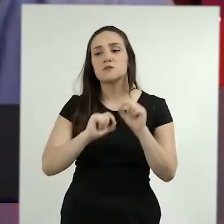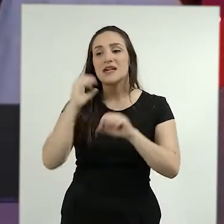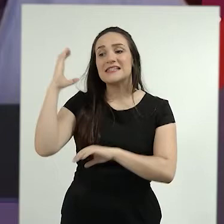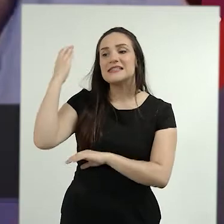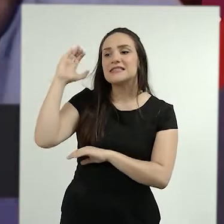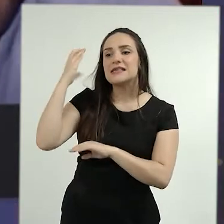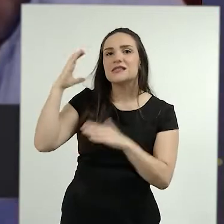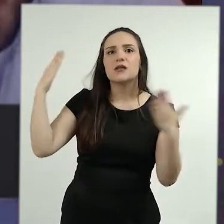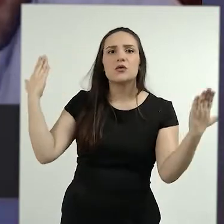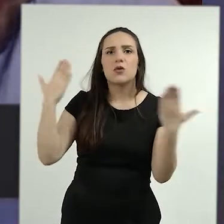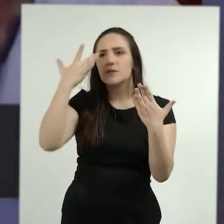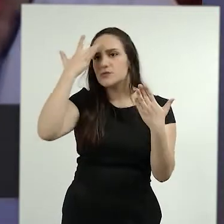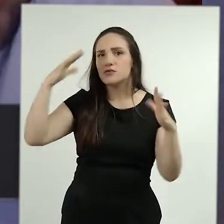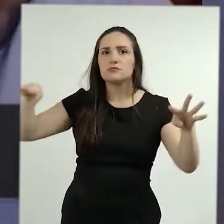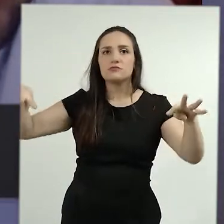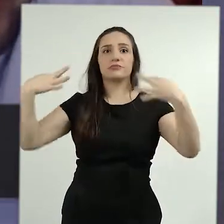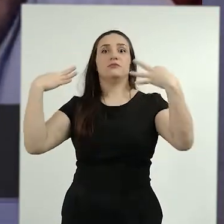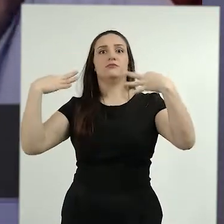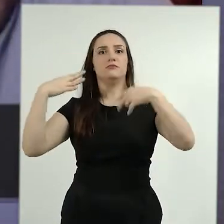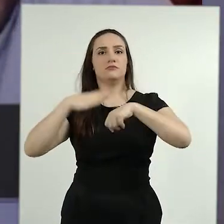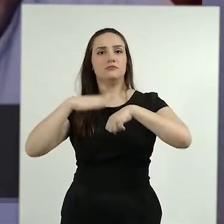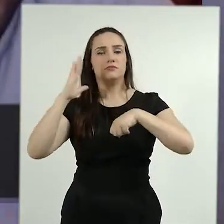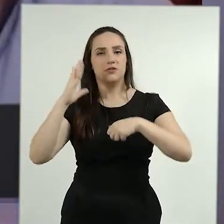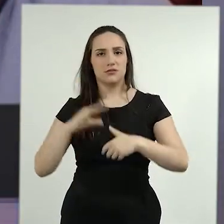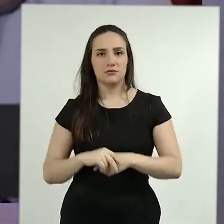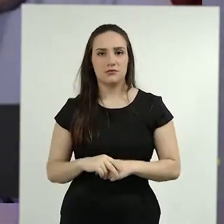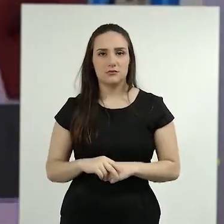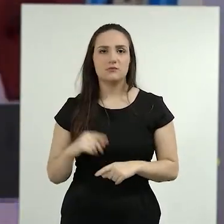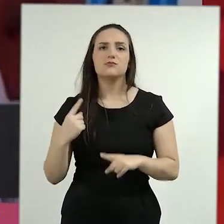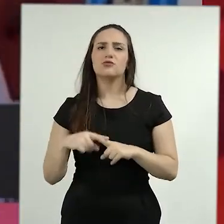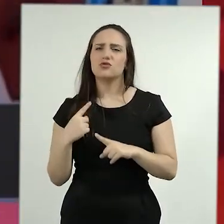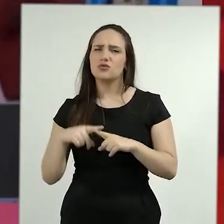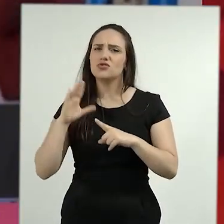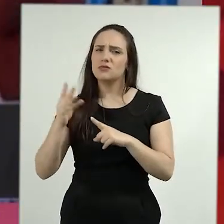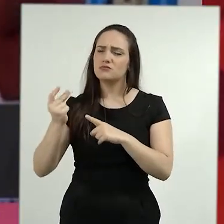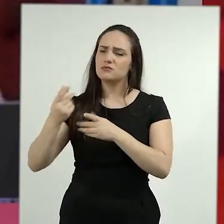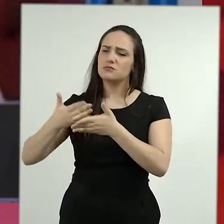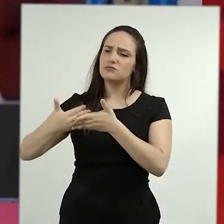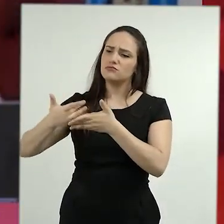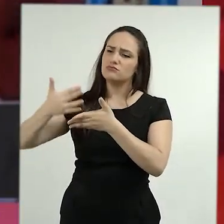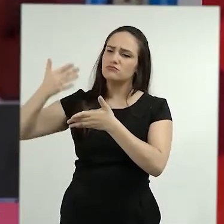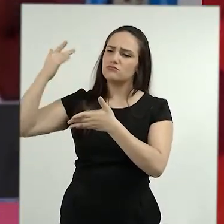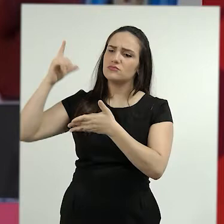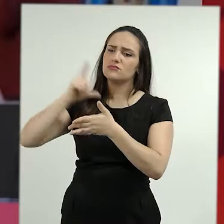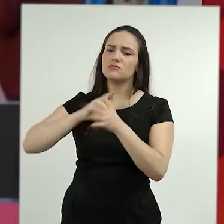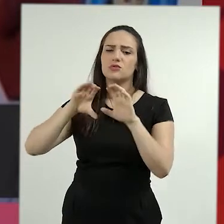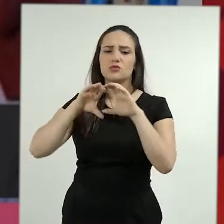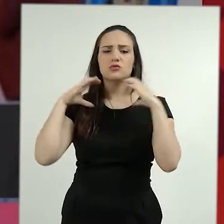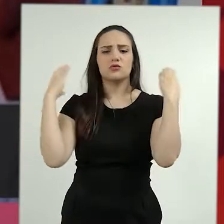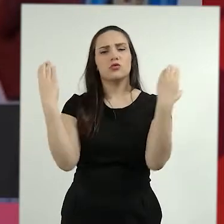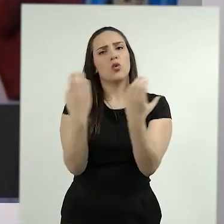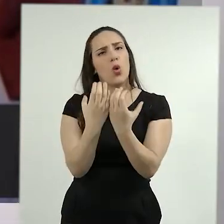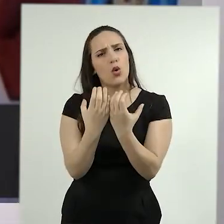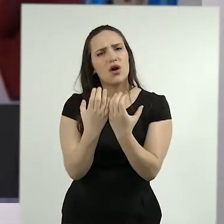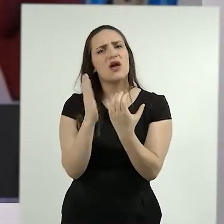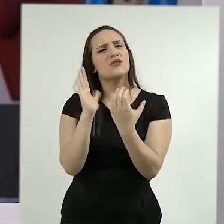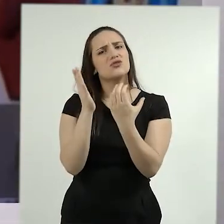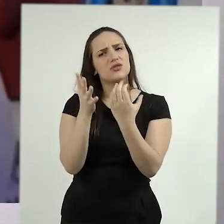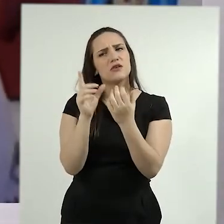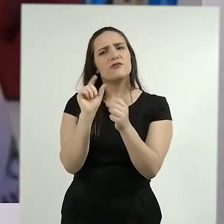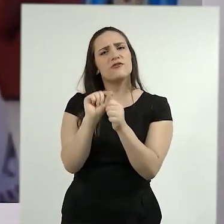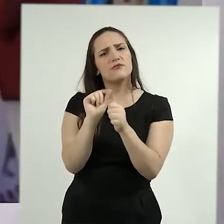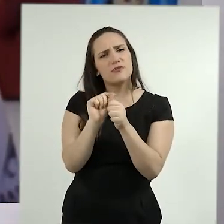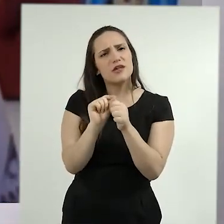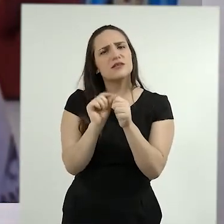a ciência passou a ser mais ouvida também. Isso já vinha sendo discutido há algum tempo atrás, a gente participando de congressos, já